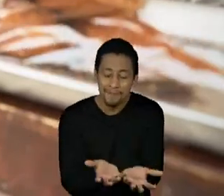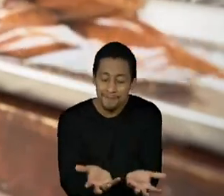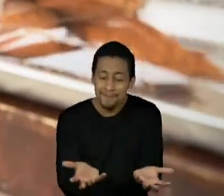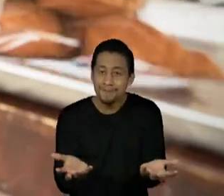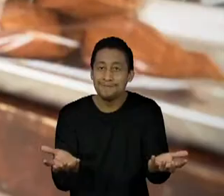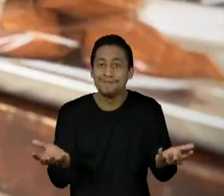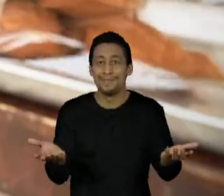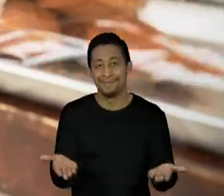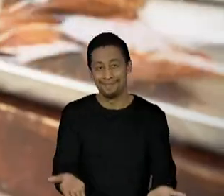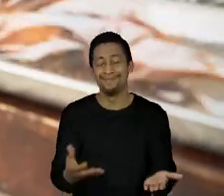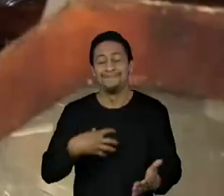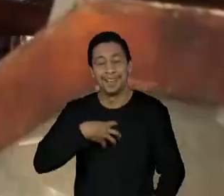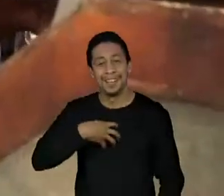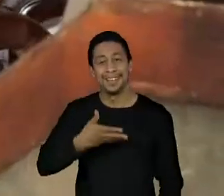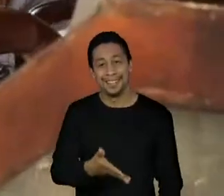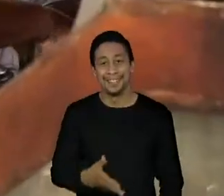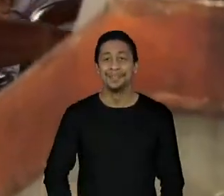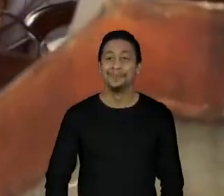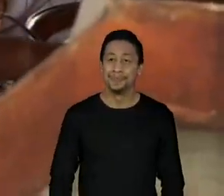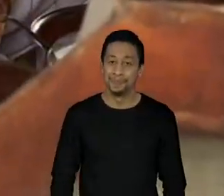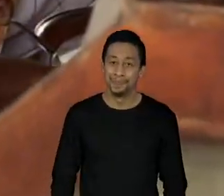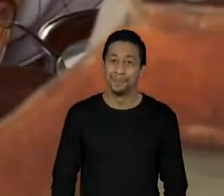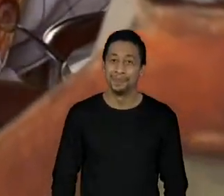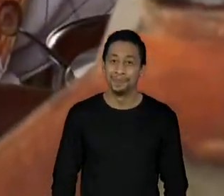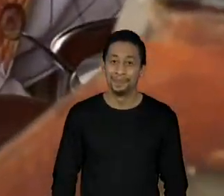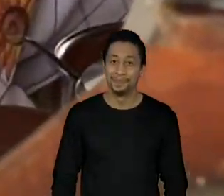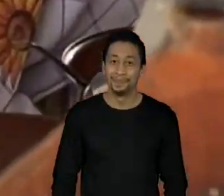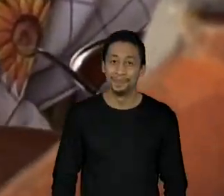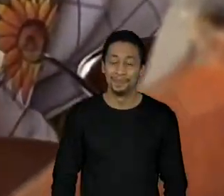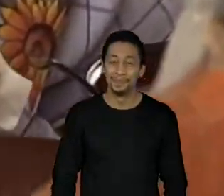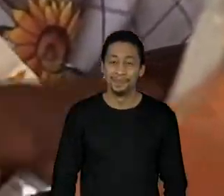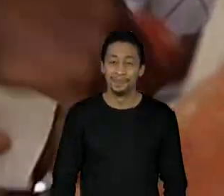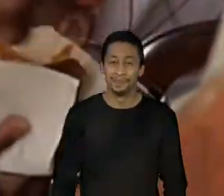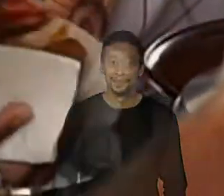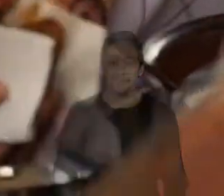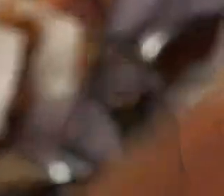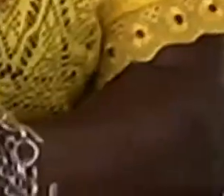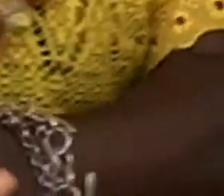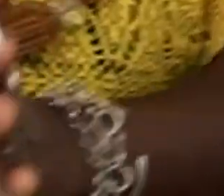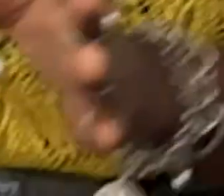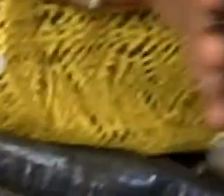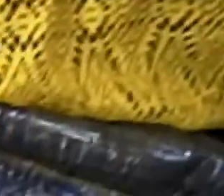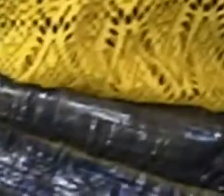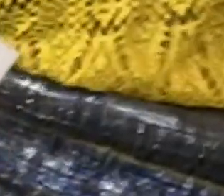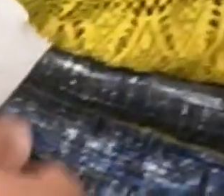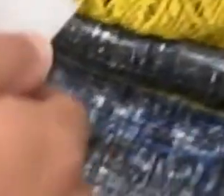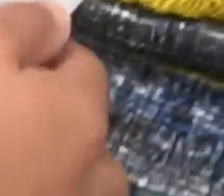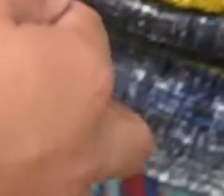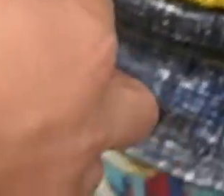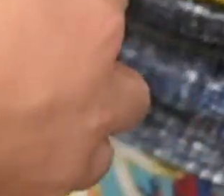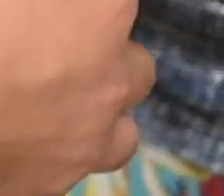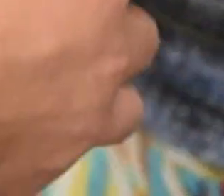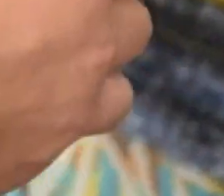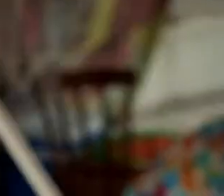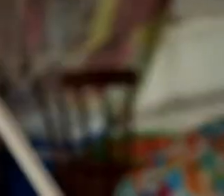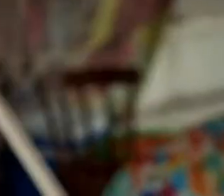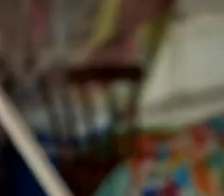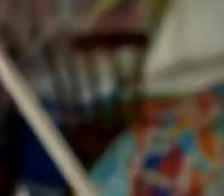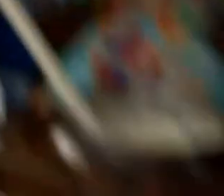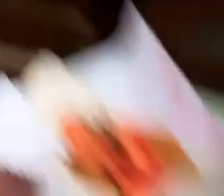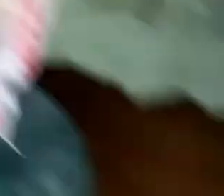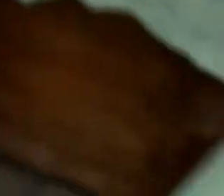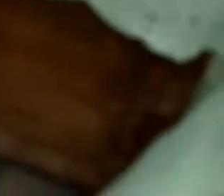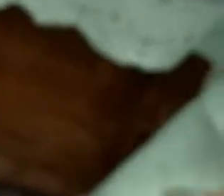Se eu pedir, você me dá o seu coração,